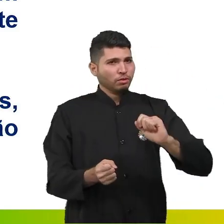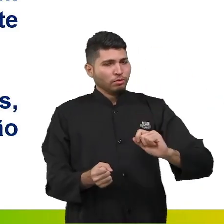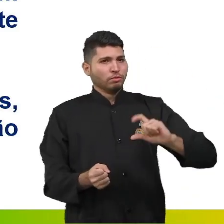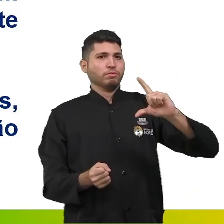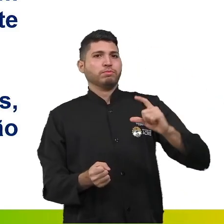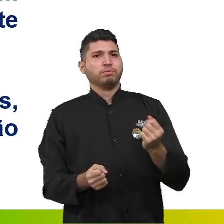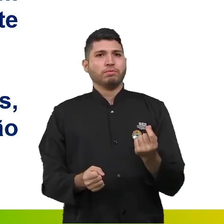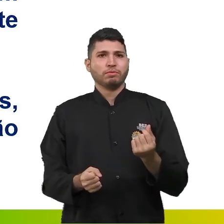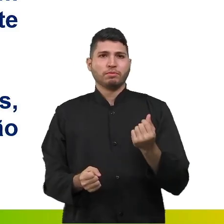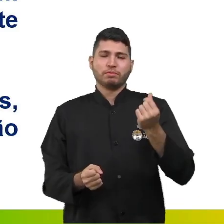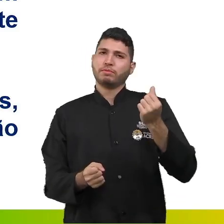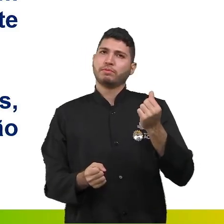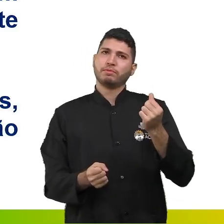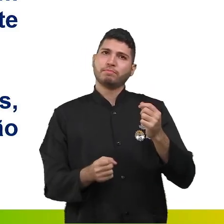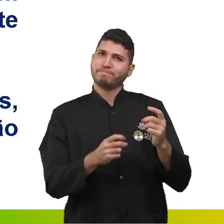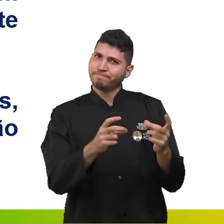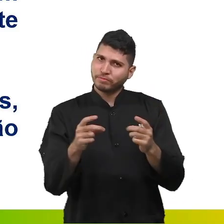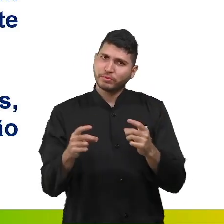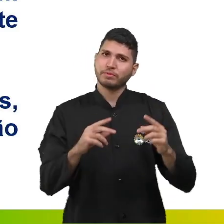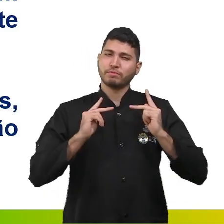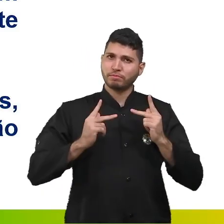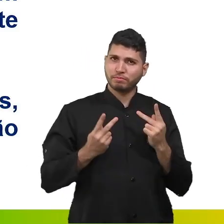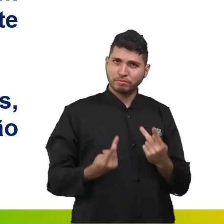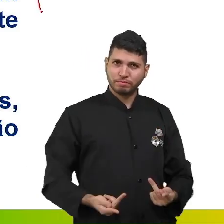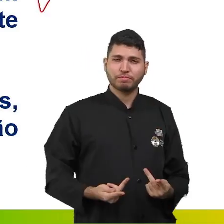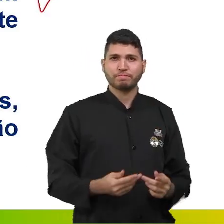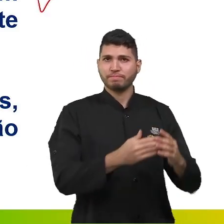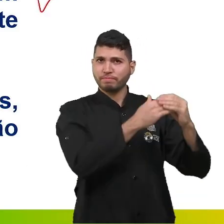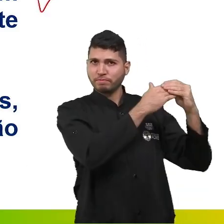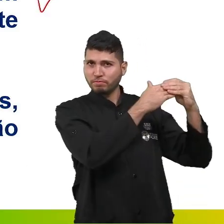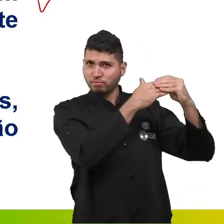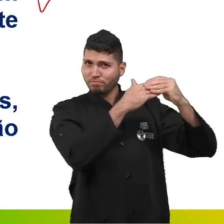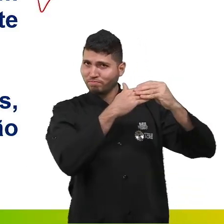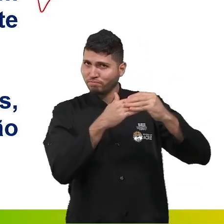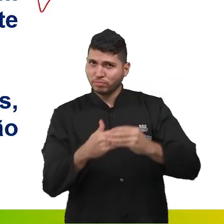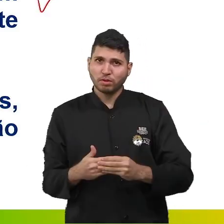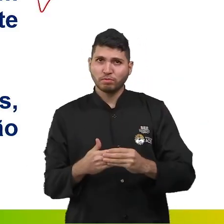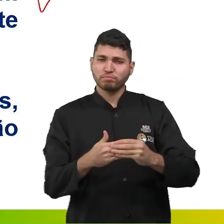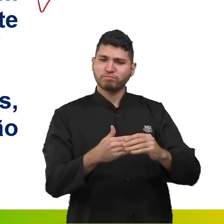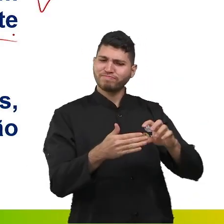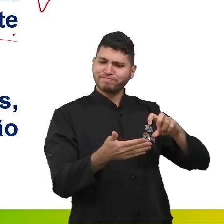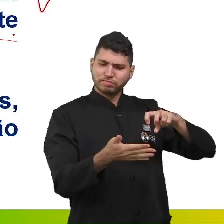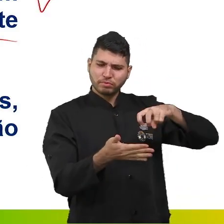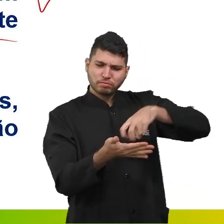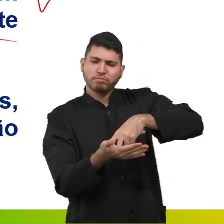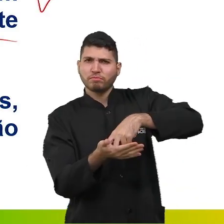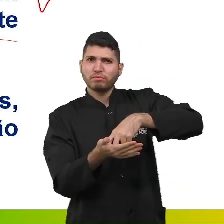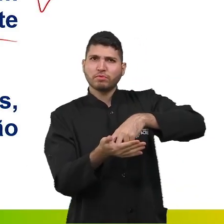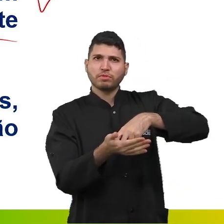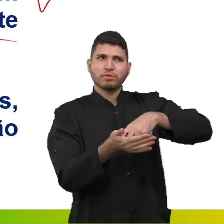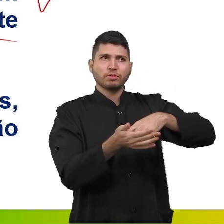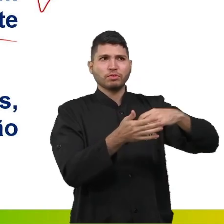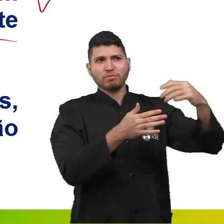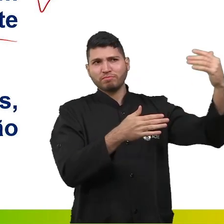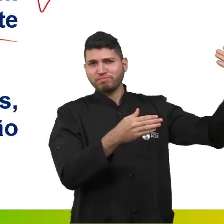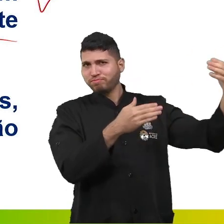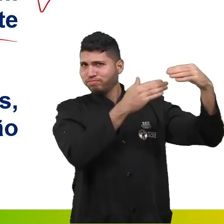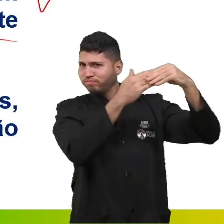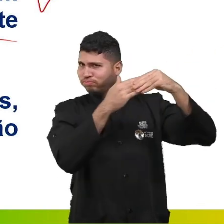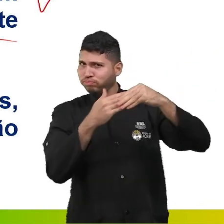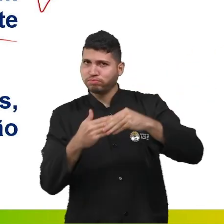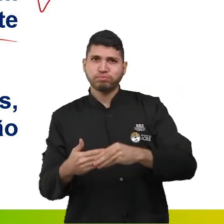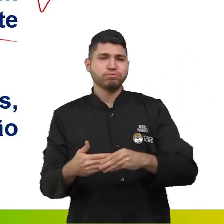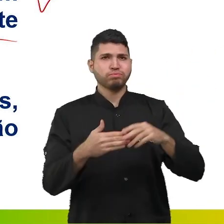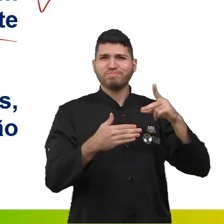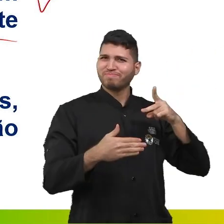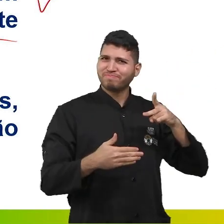A mercadoria humana era transportada em condições brutais, garantindo um fluxo constante de